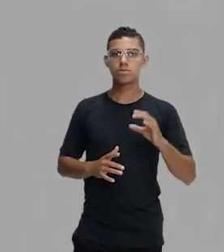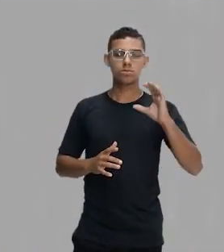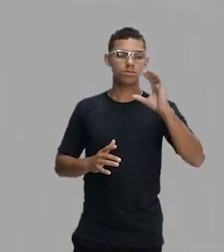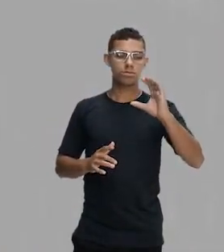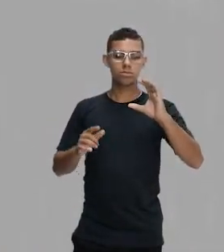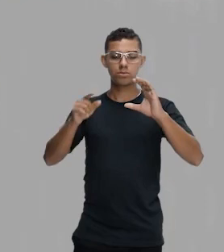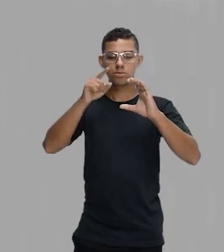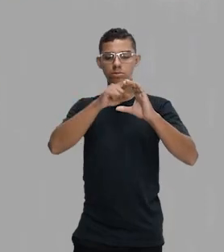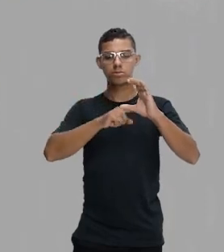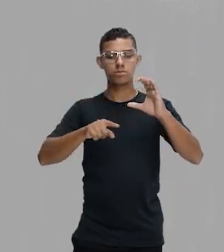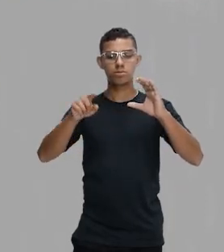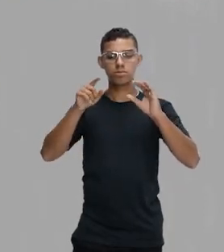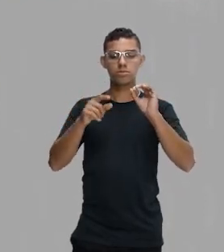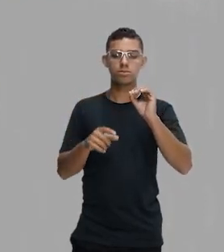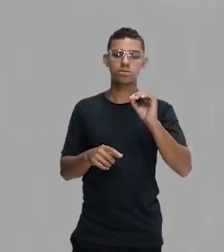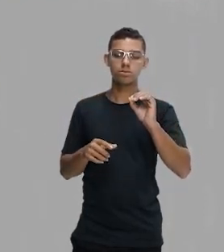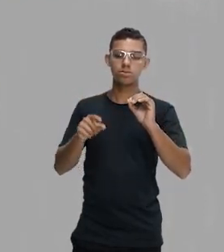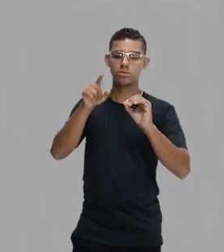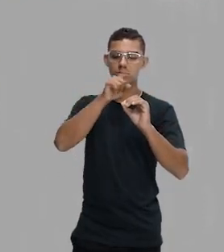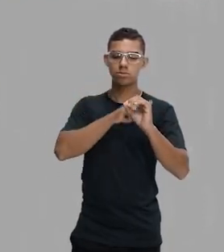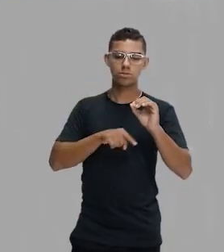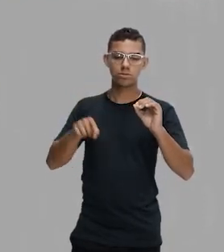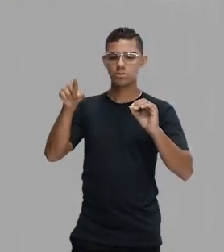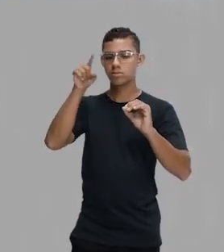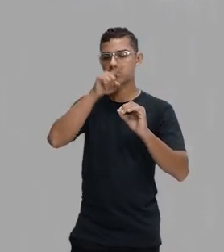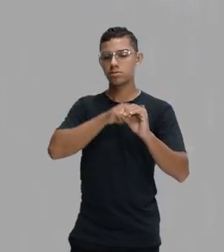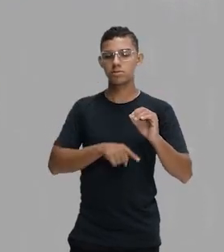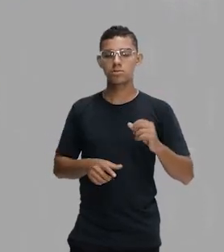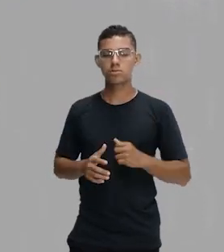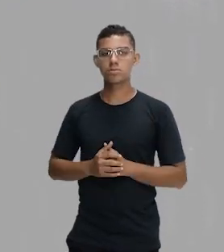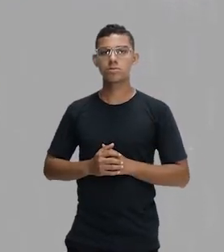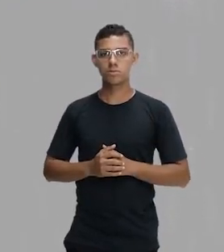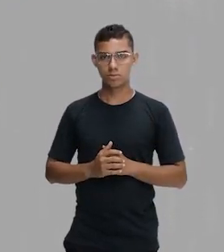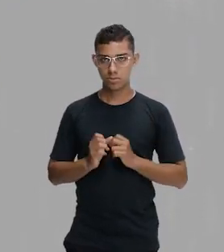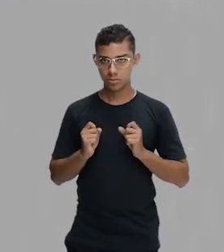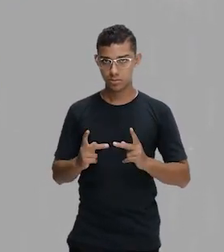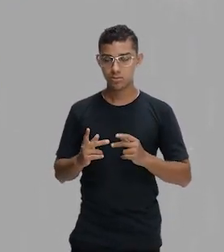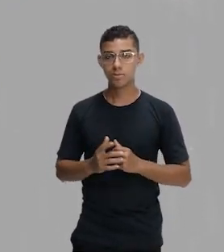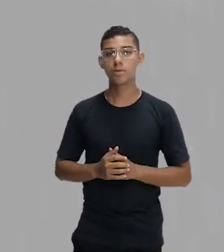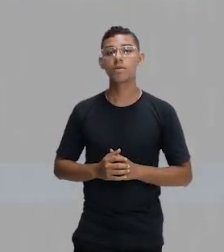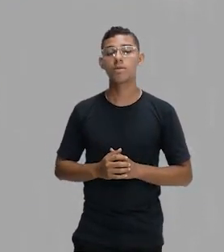do movimento. Então, a Terra está ali próximo desse equante que vai fazer esse movimento. Tá certo?